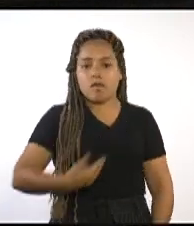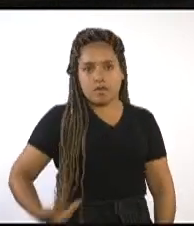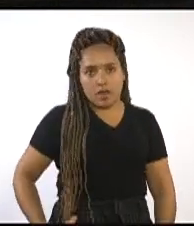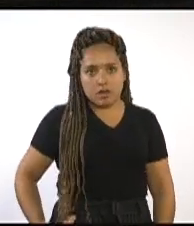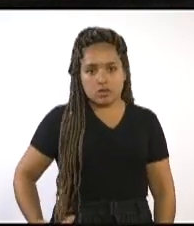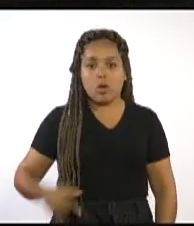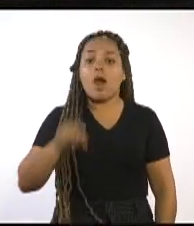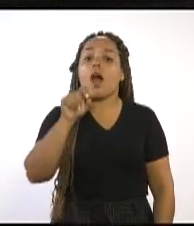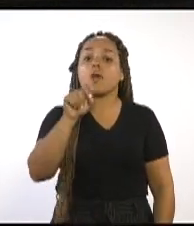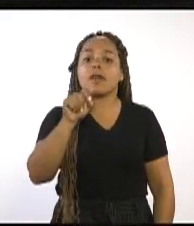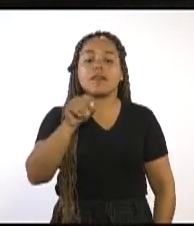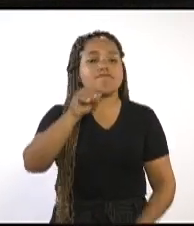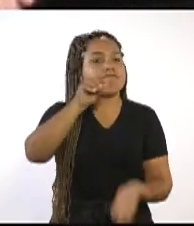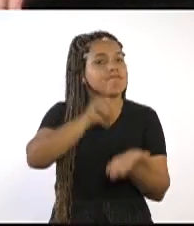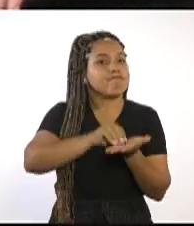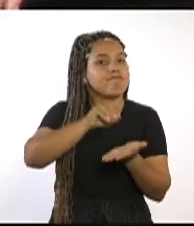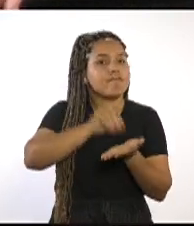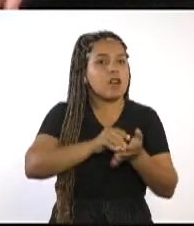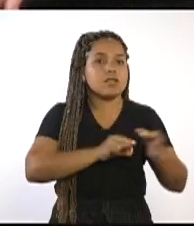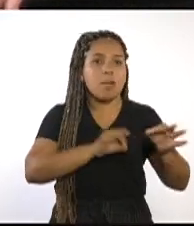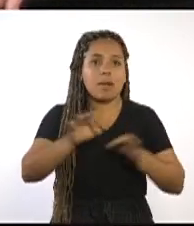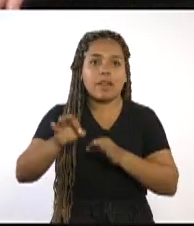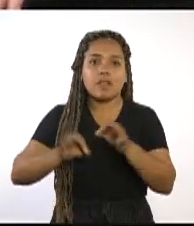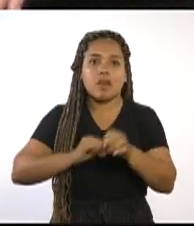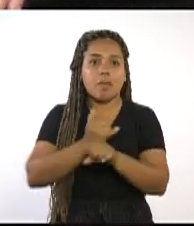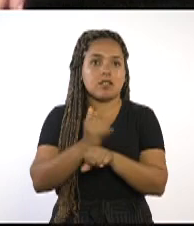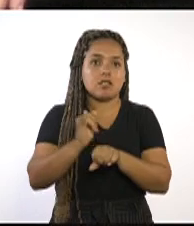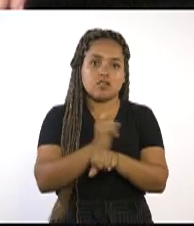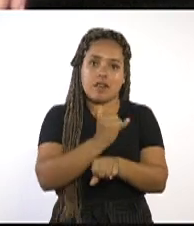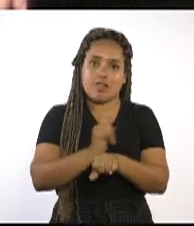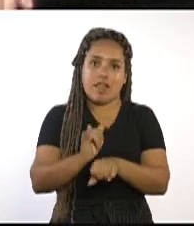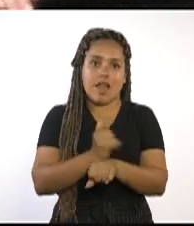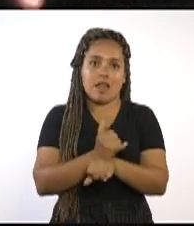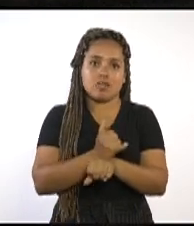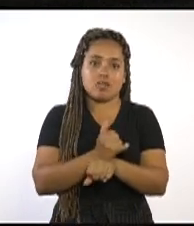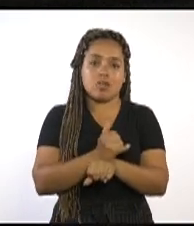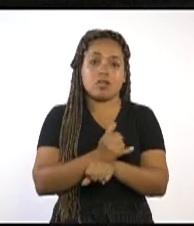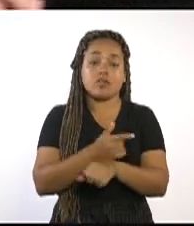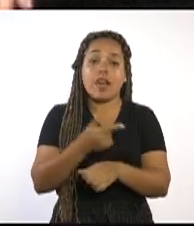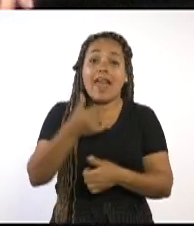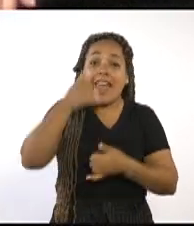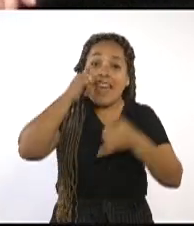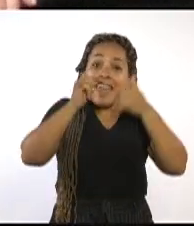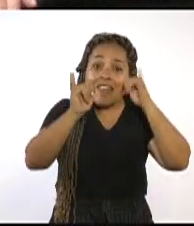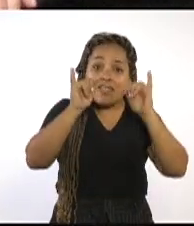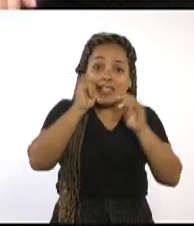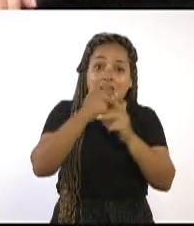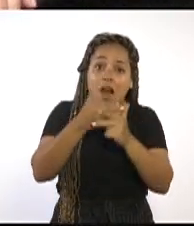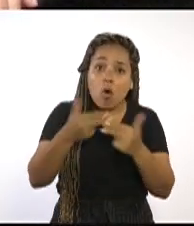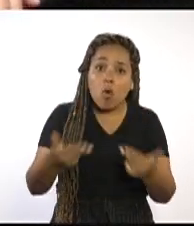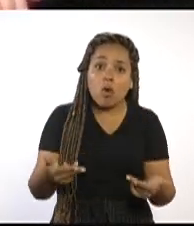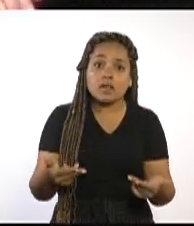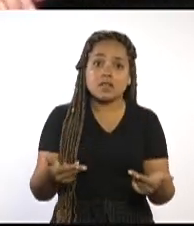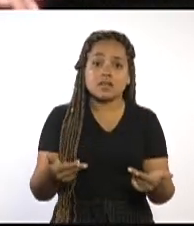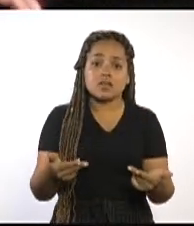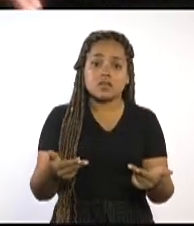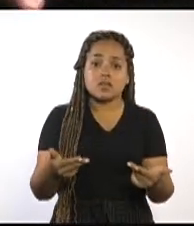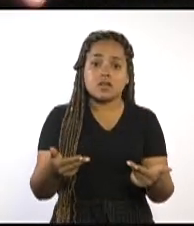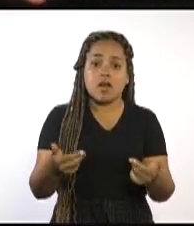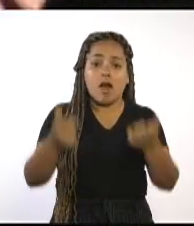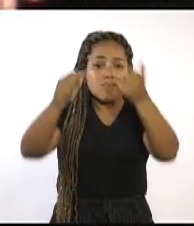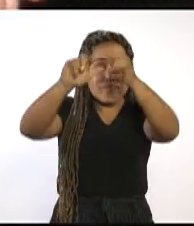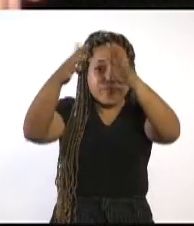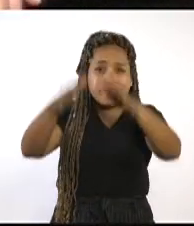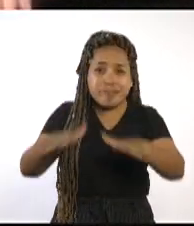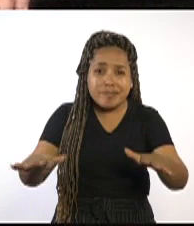É um planejamento estratégico de prevenção a